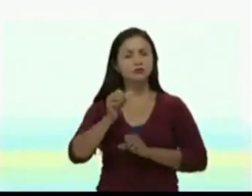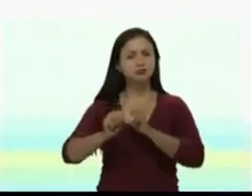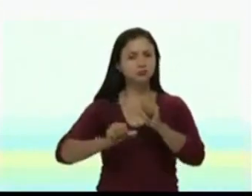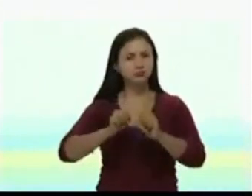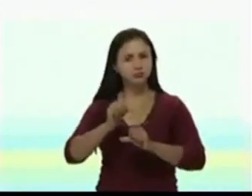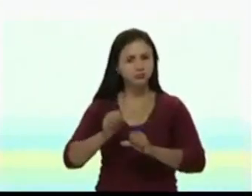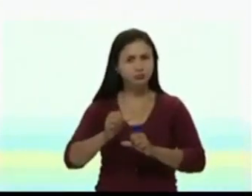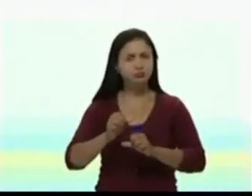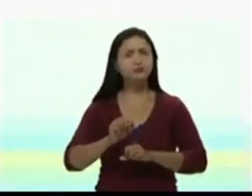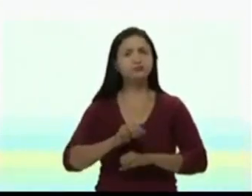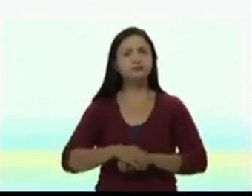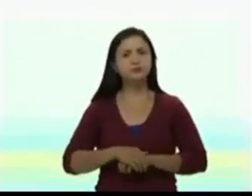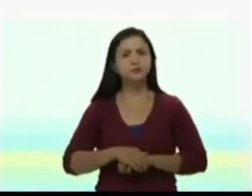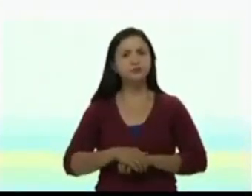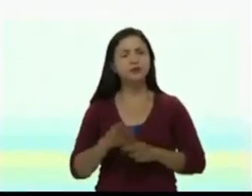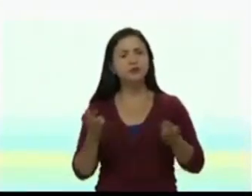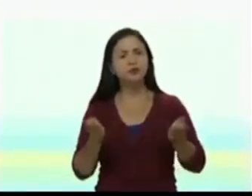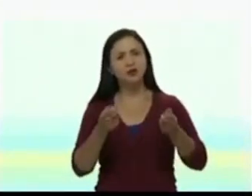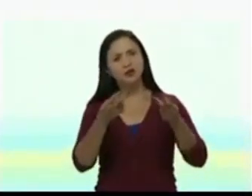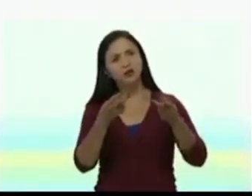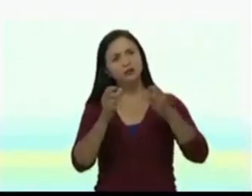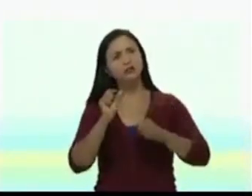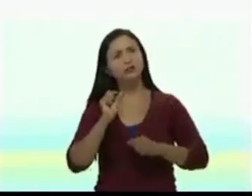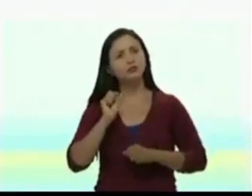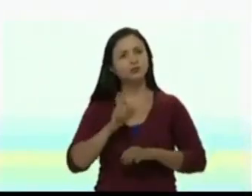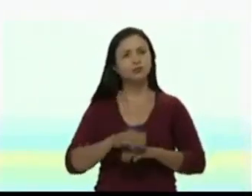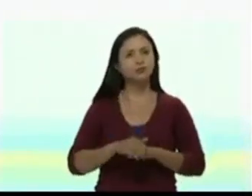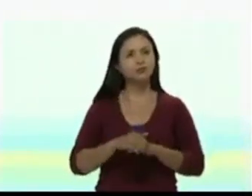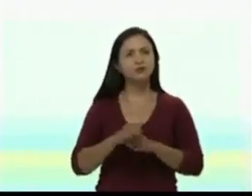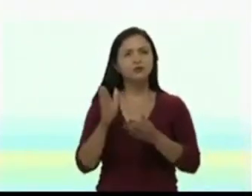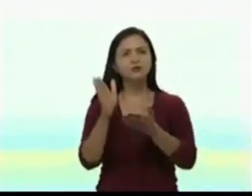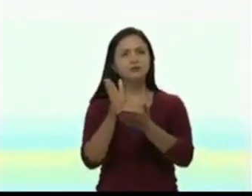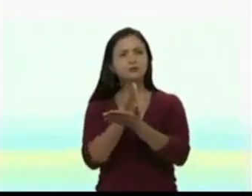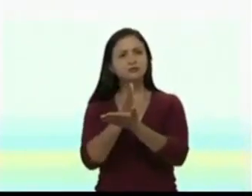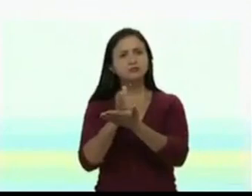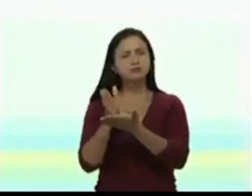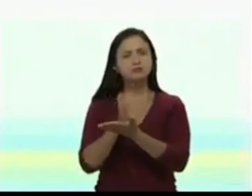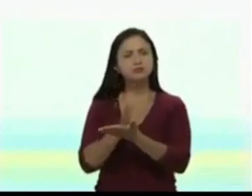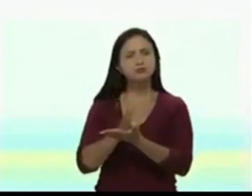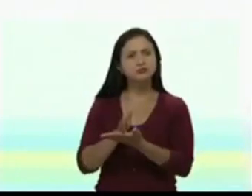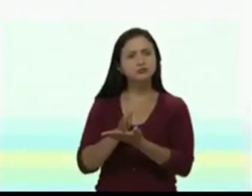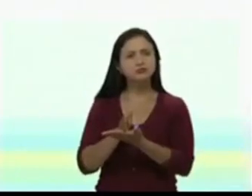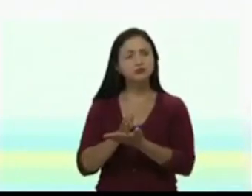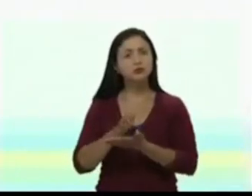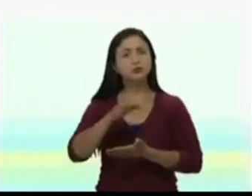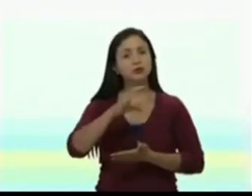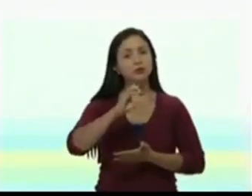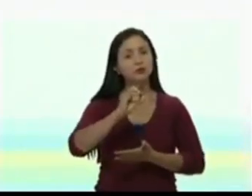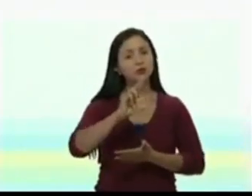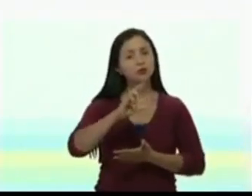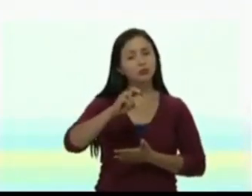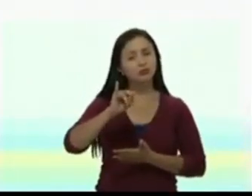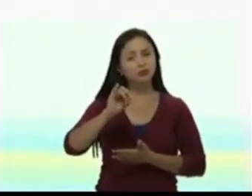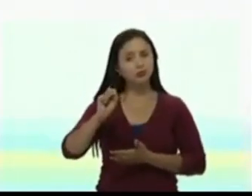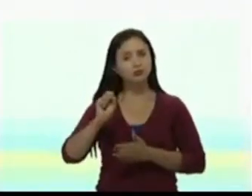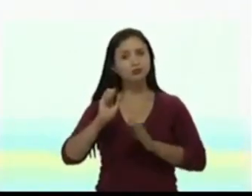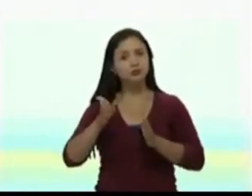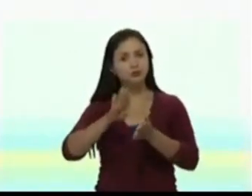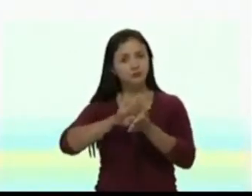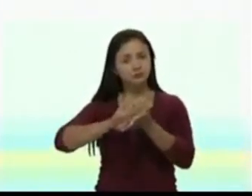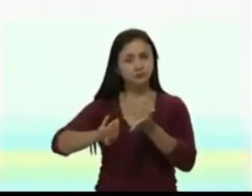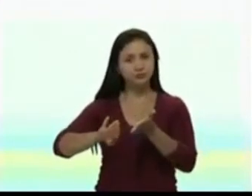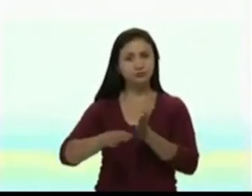por deleção, onde observamos que alguns segmentos do cromossomo foram deletados.